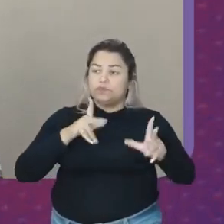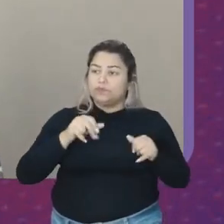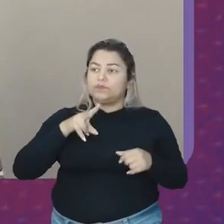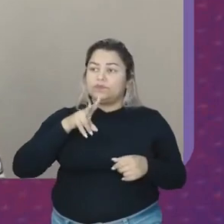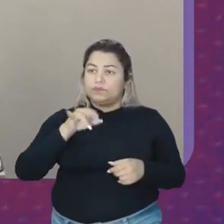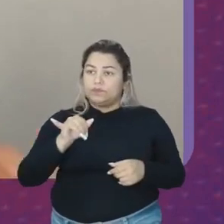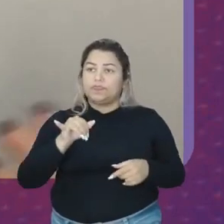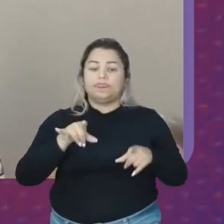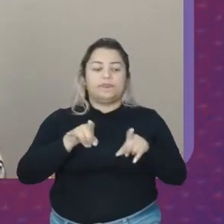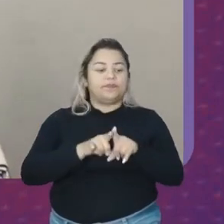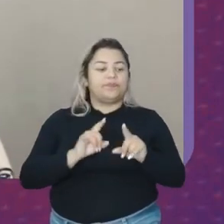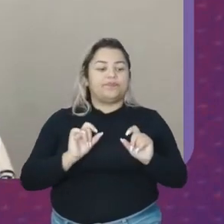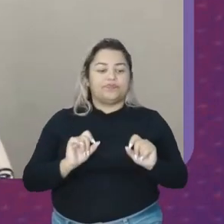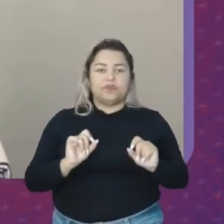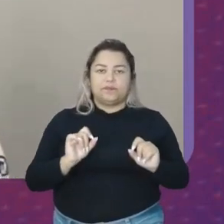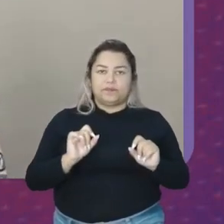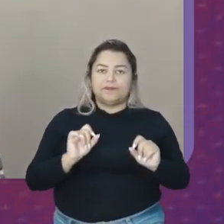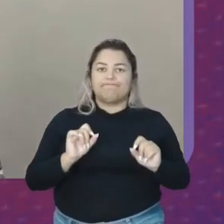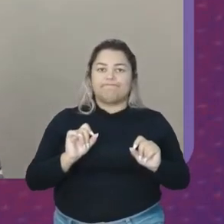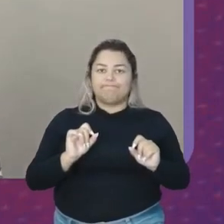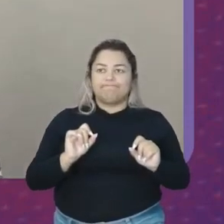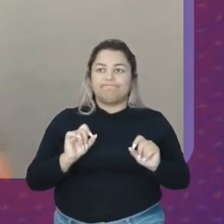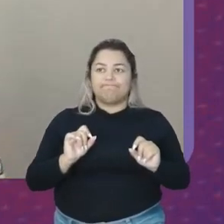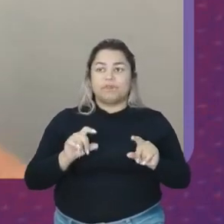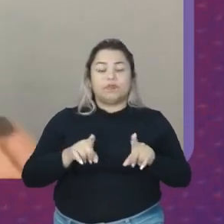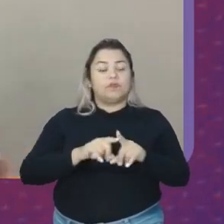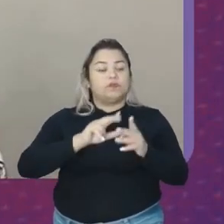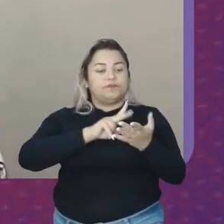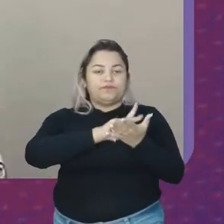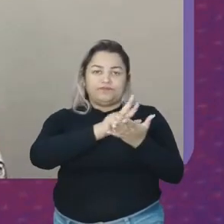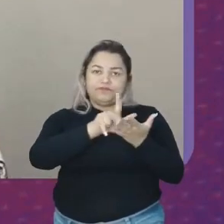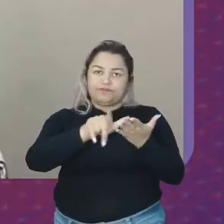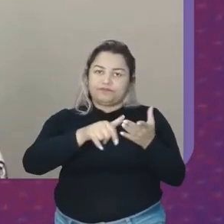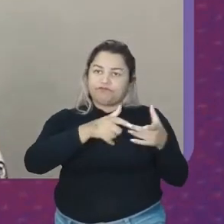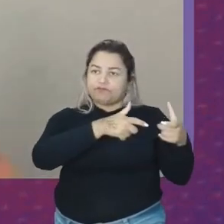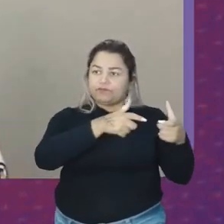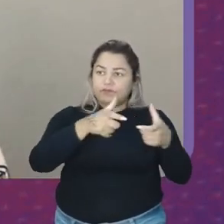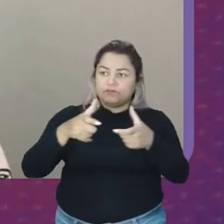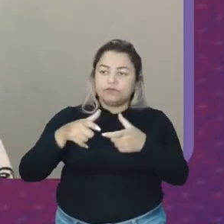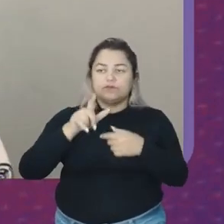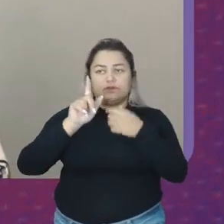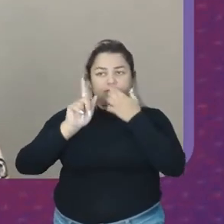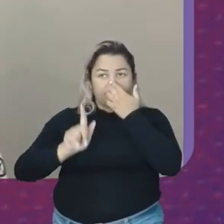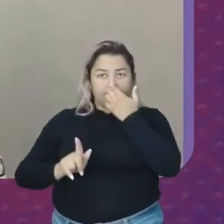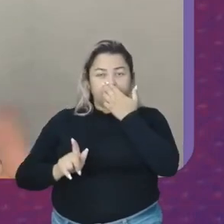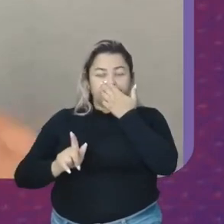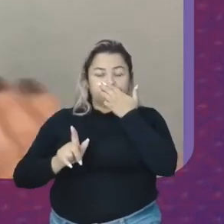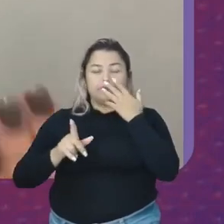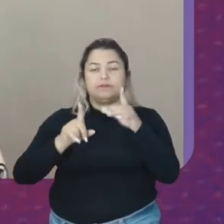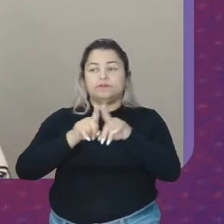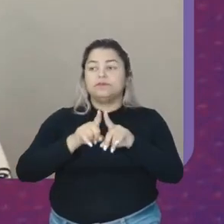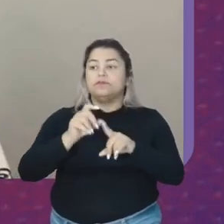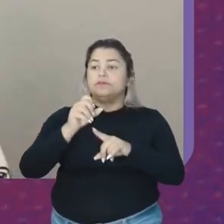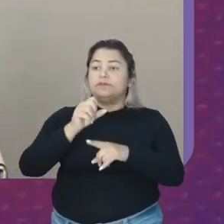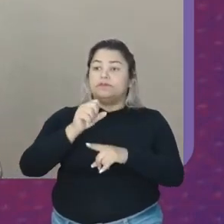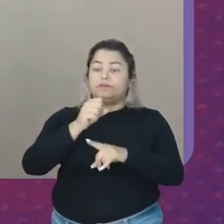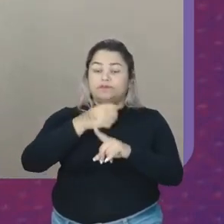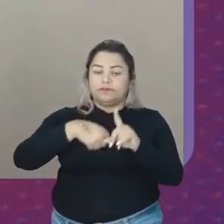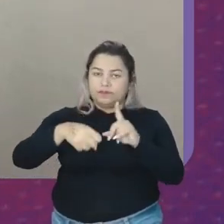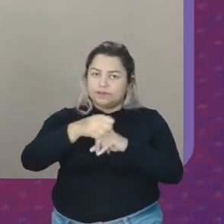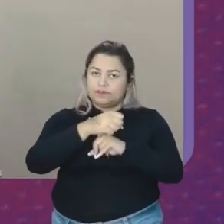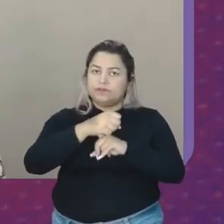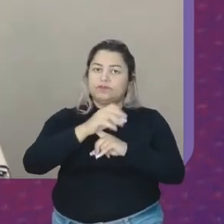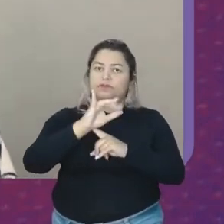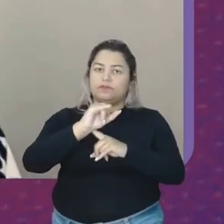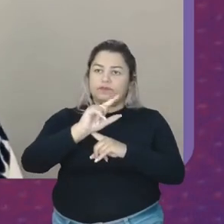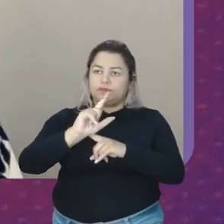também repactuando com as diversas esferas de gestão, com a sociedade civil